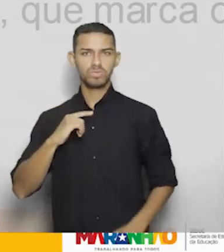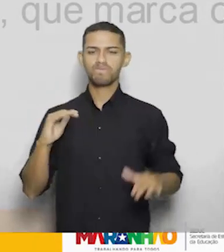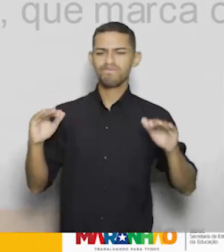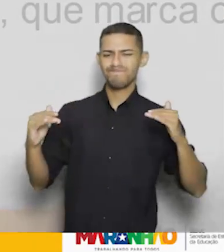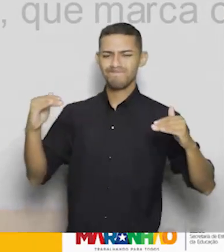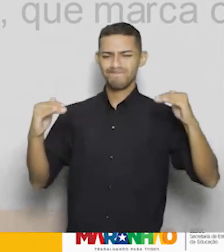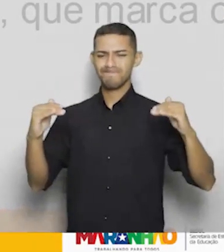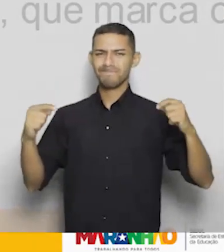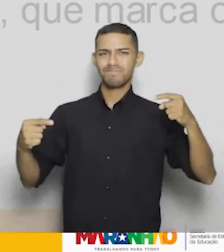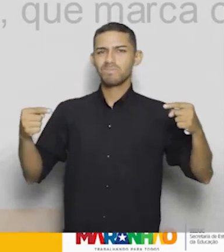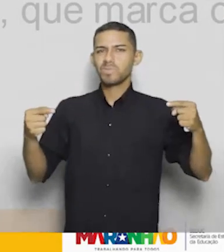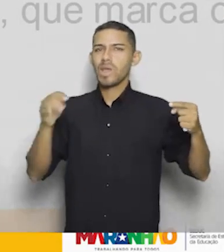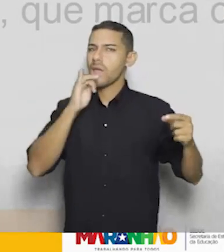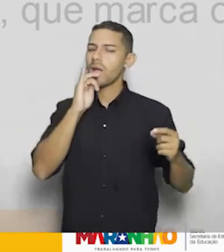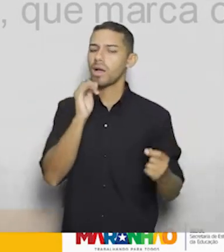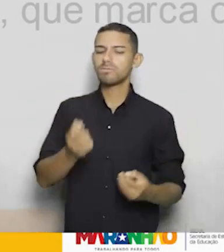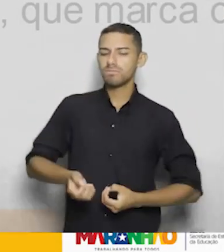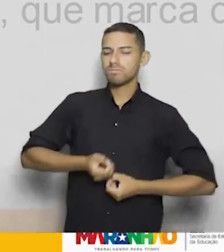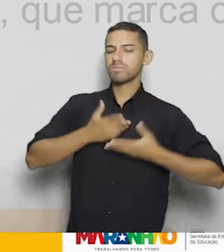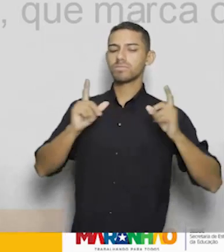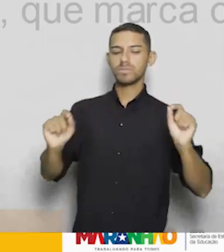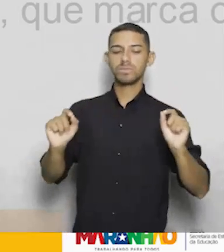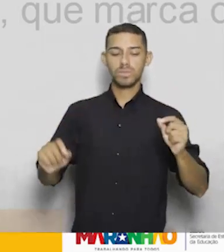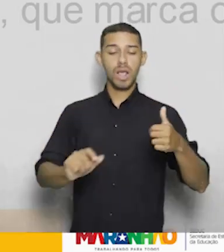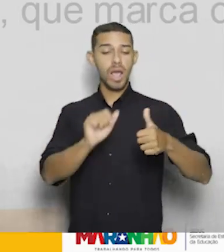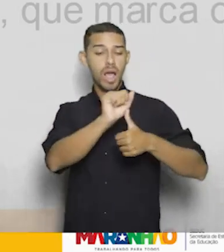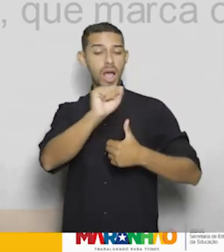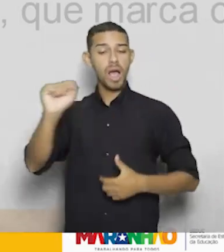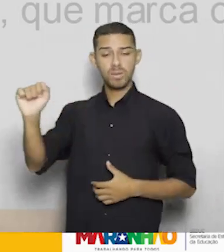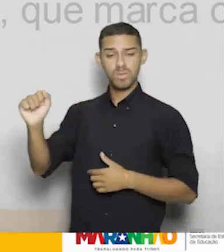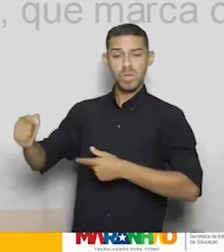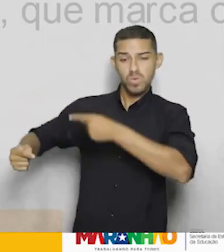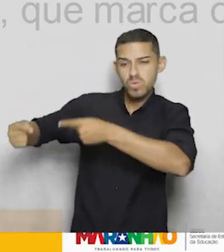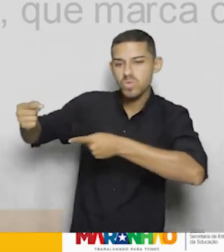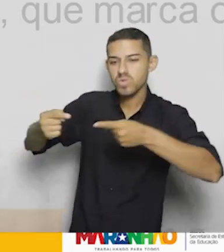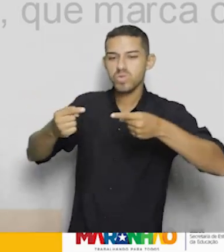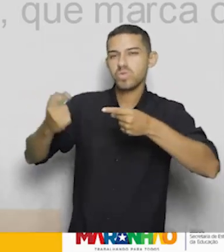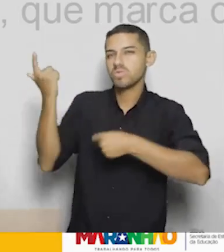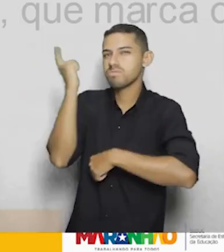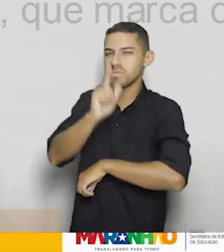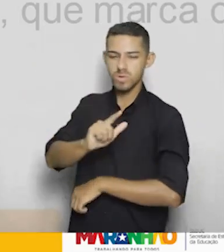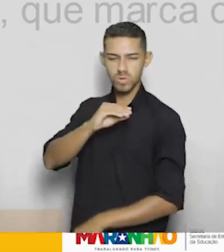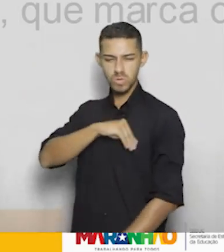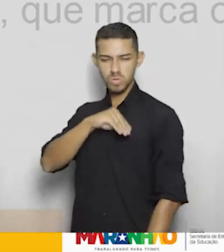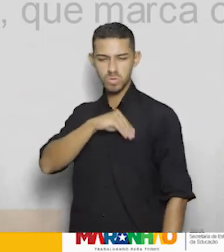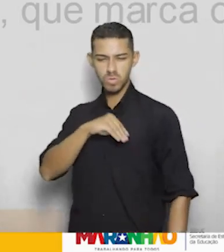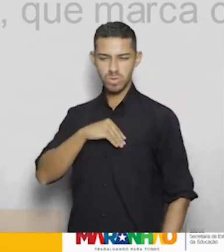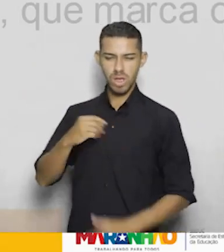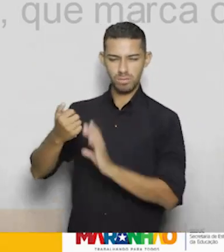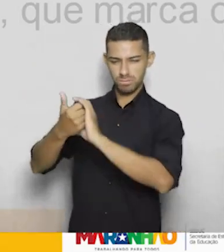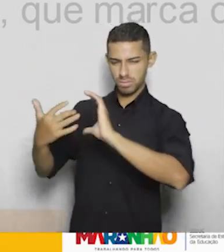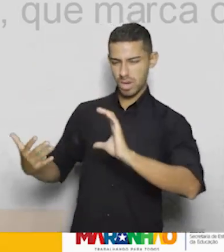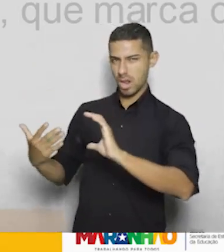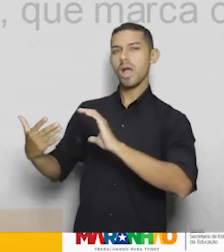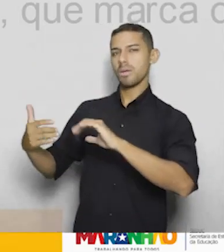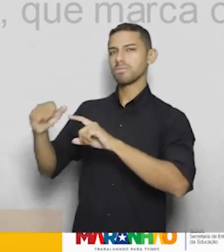o sentido de, vamos lá, competitividade e busca do lucro que caracteriza a sociedade